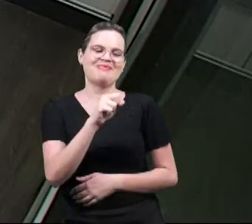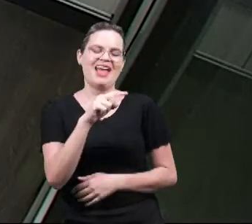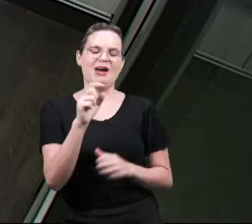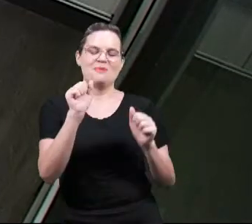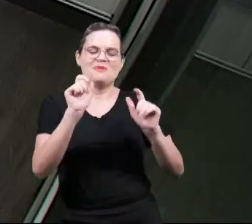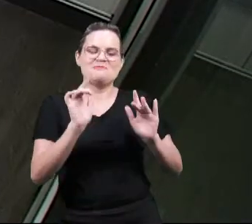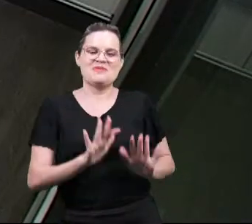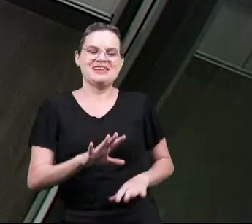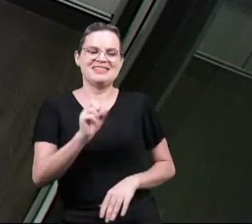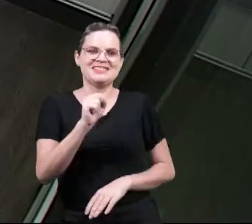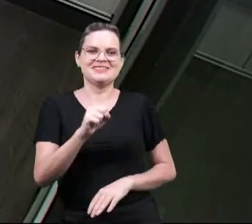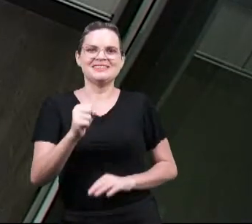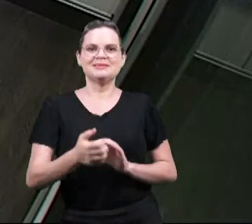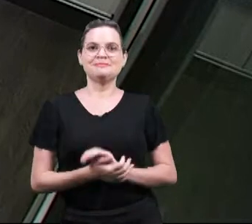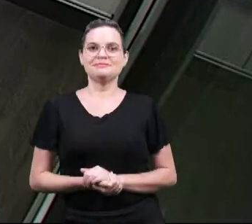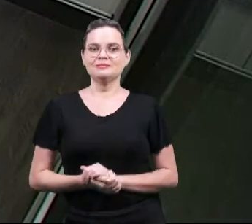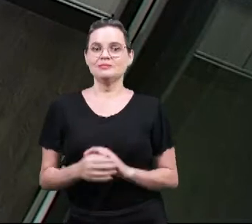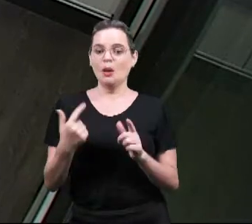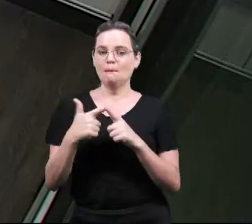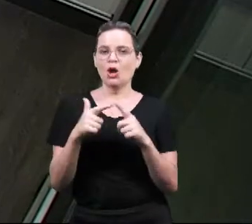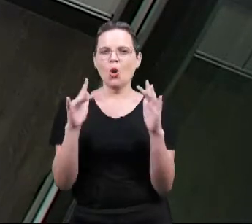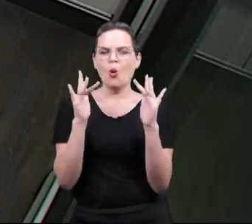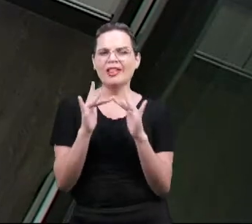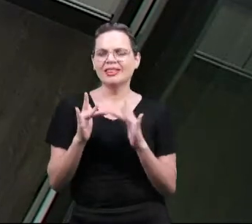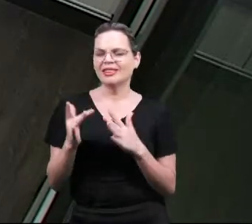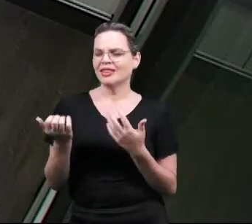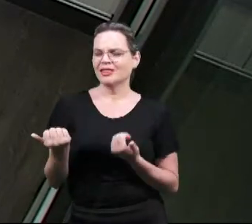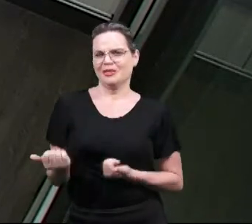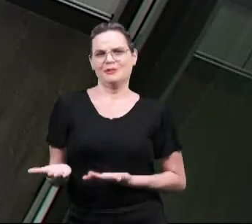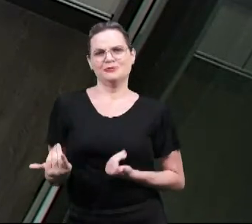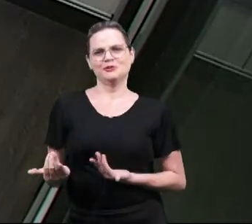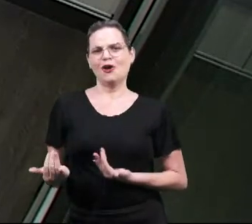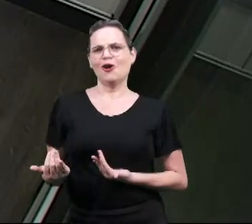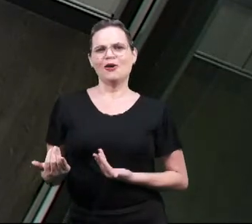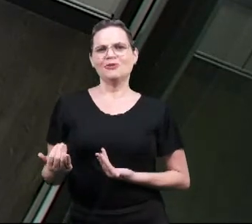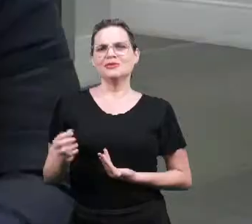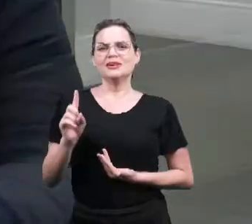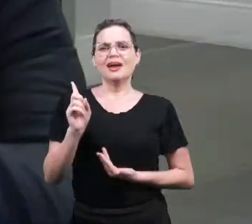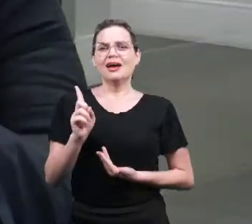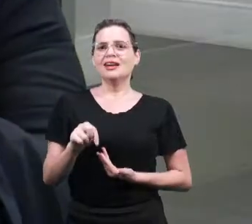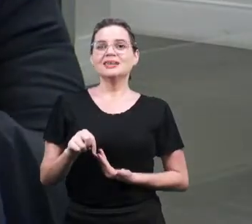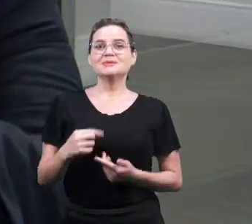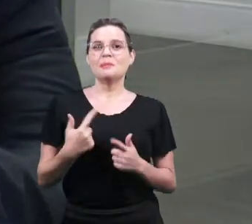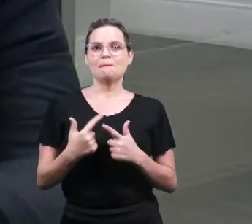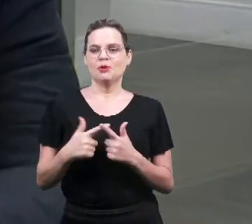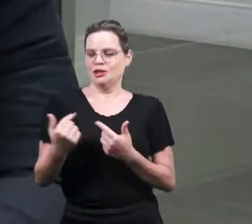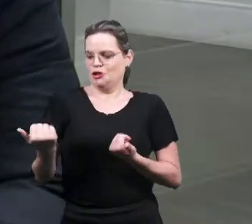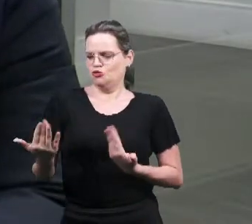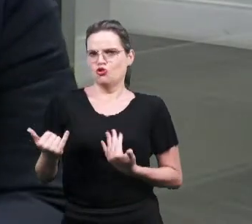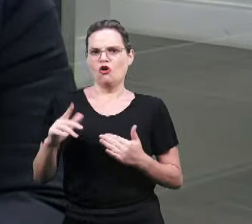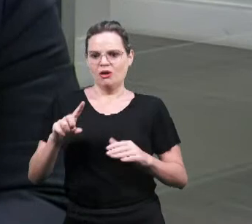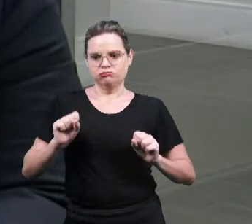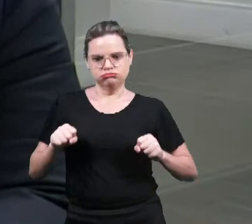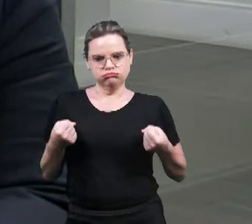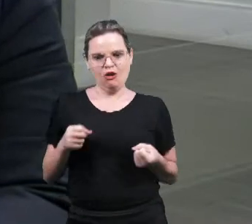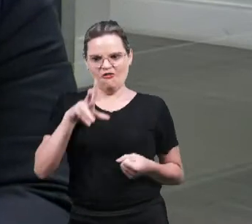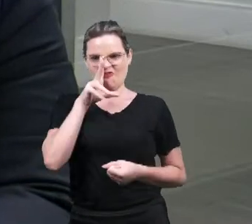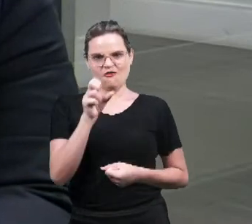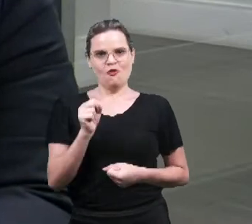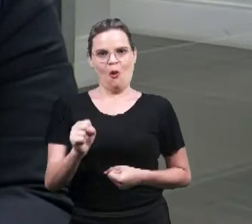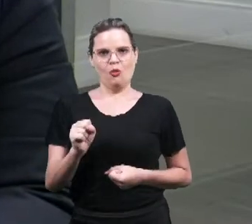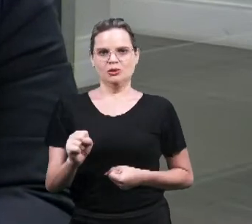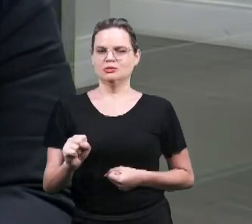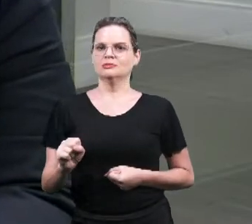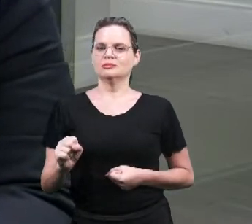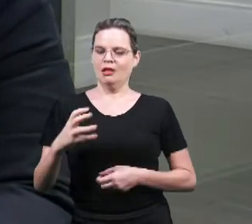sim. Esse contato com os jovens, ele é muito... O jovem, ele é uma força na igreja, né? É uma